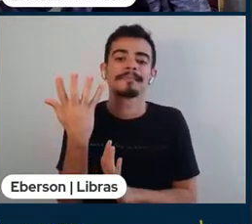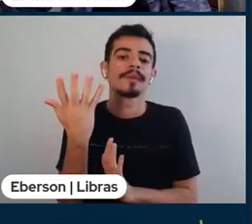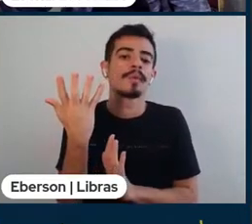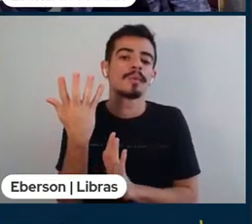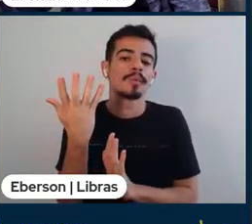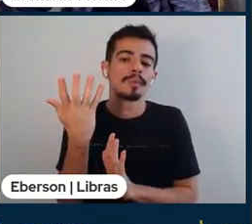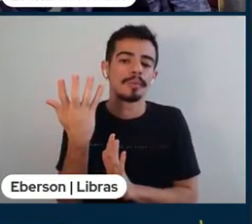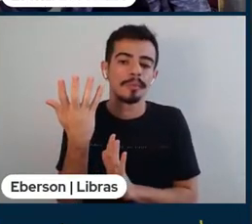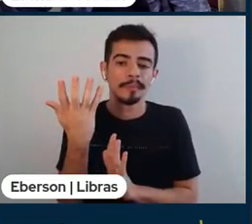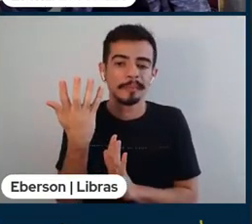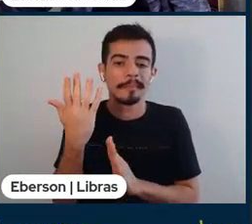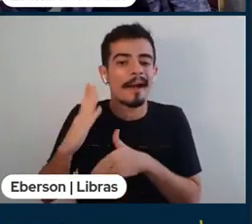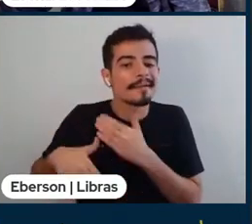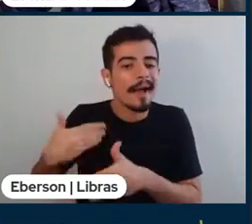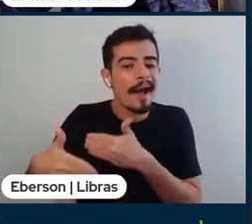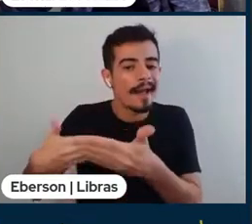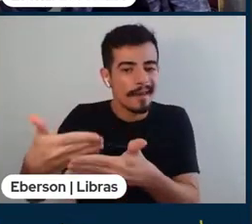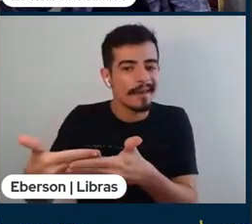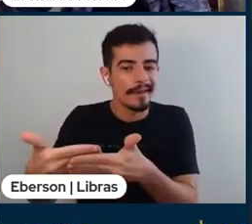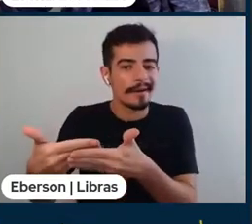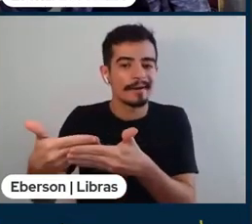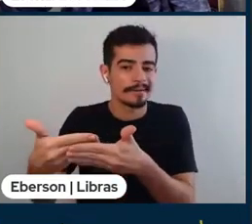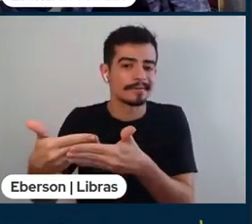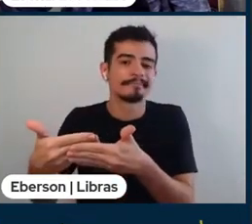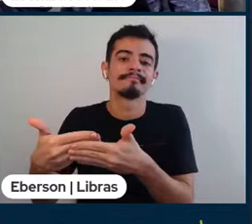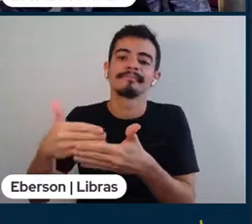enfim, uma carreira que me colocasse no mundo de